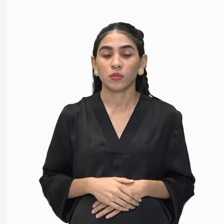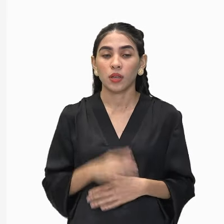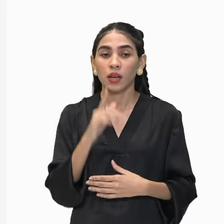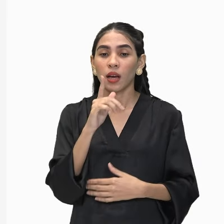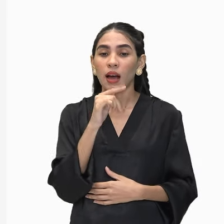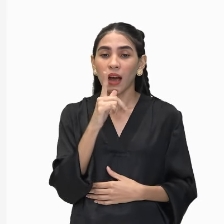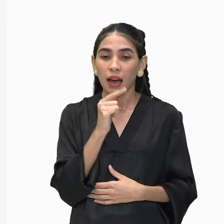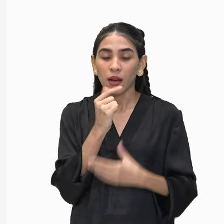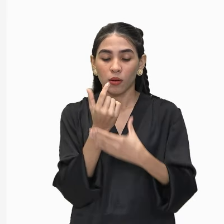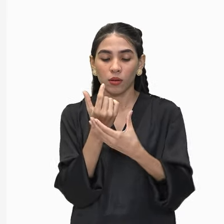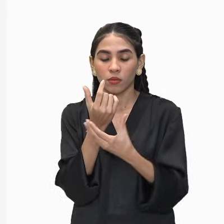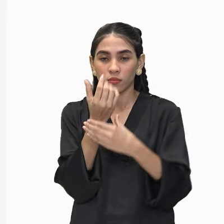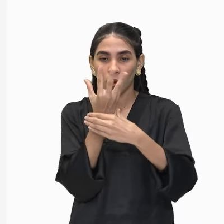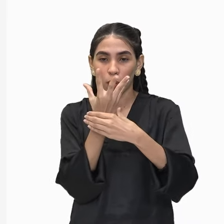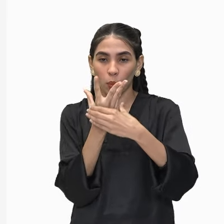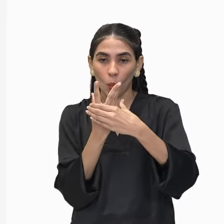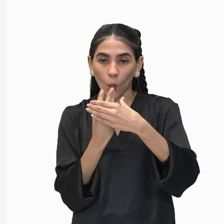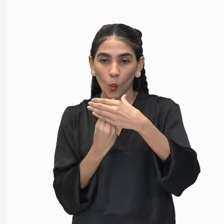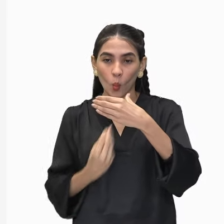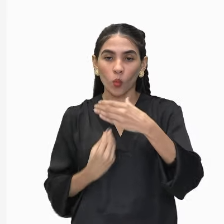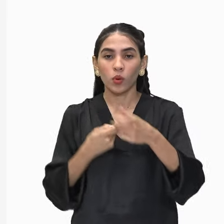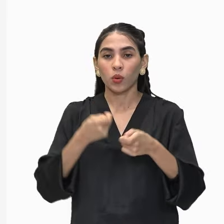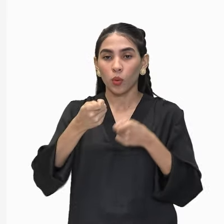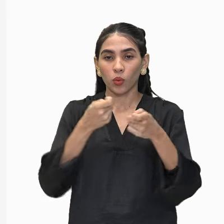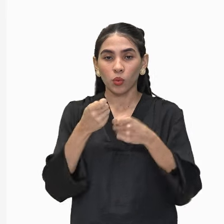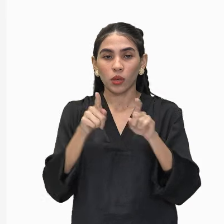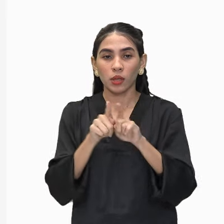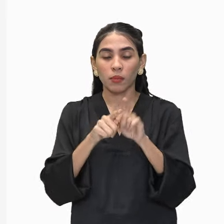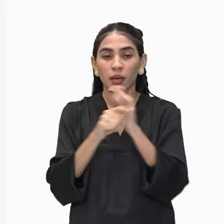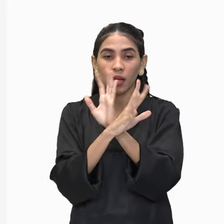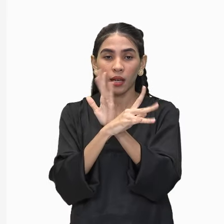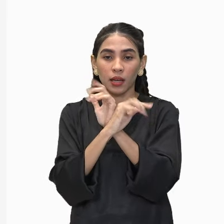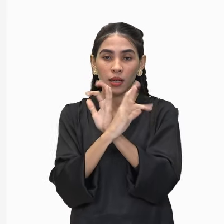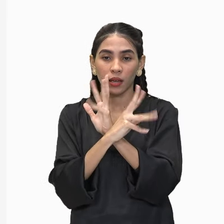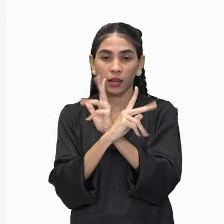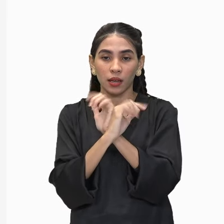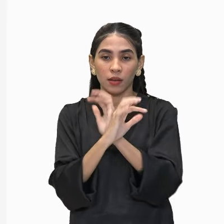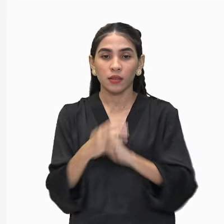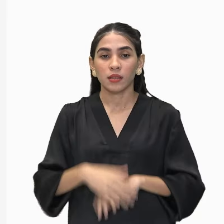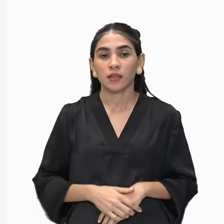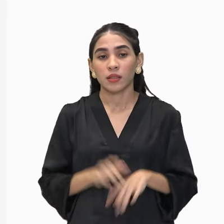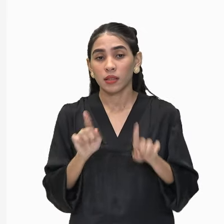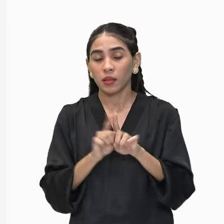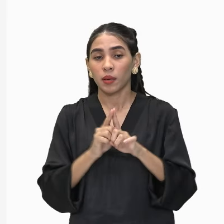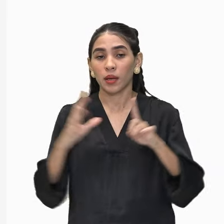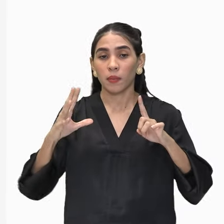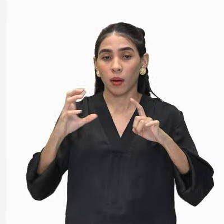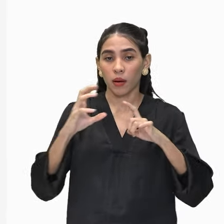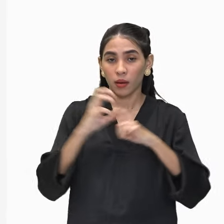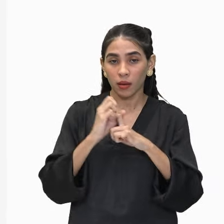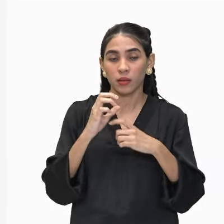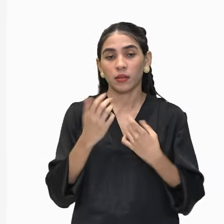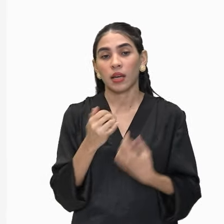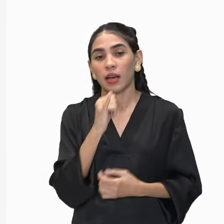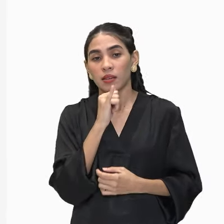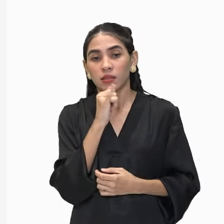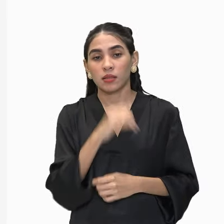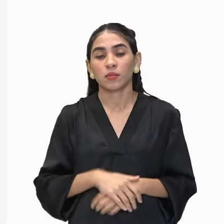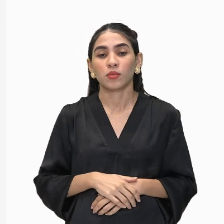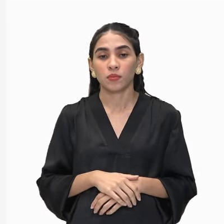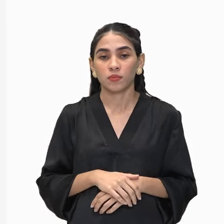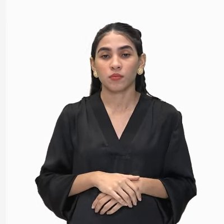água, quer dizer, purificação de água e controle de algas. Eles são também decompositores, ou seja,